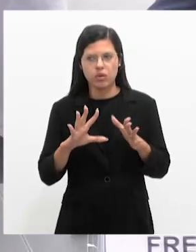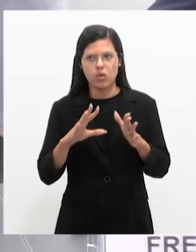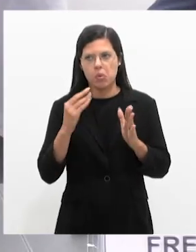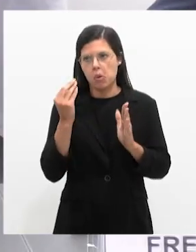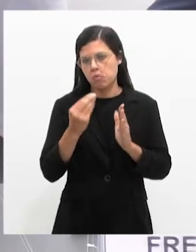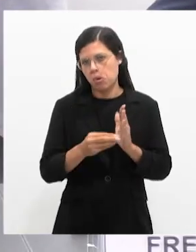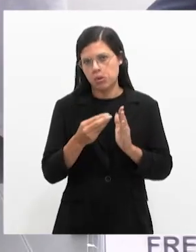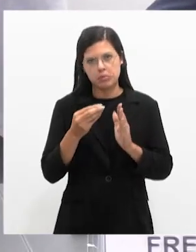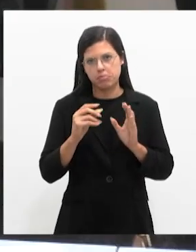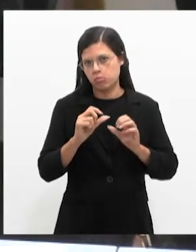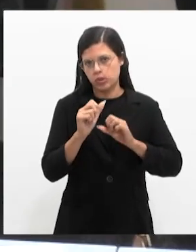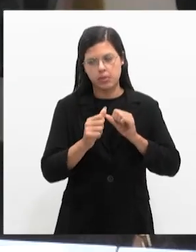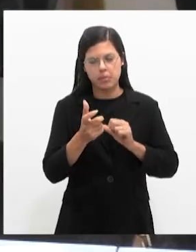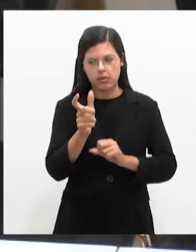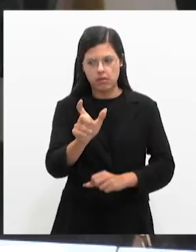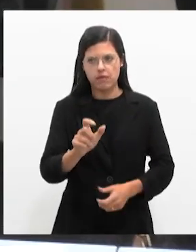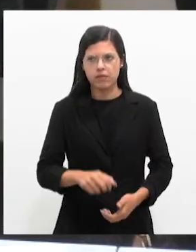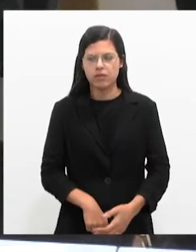dispõe, enfim.